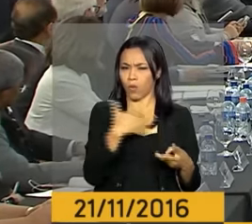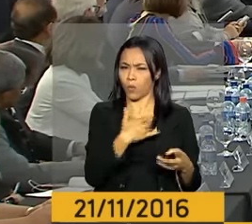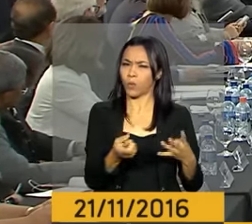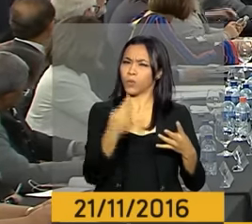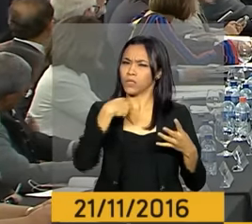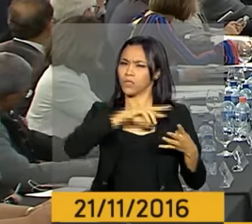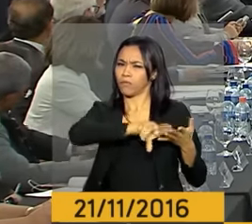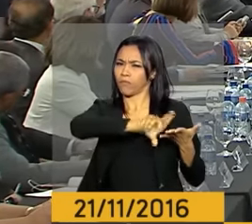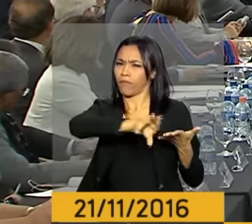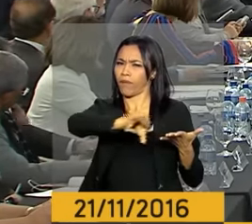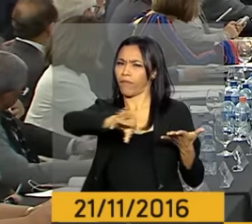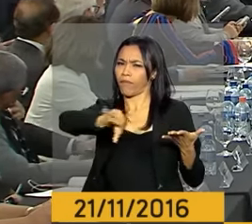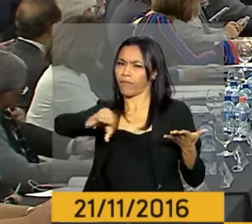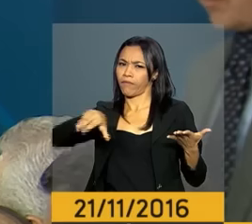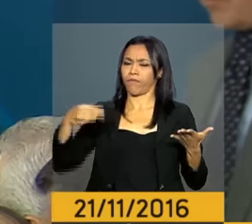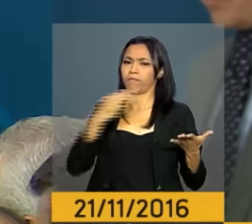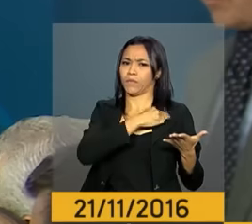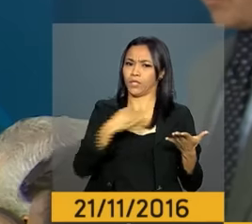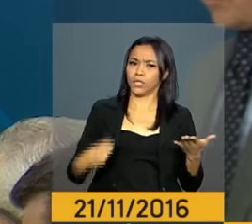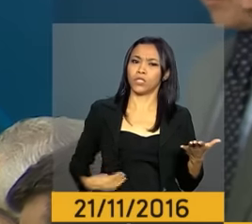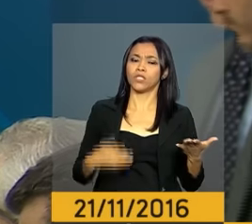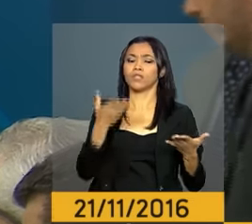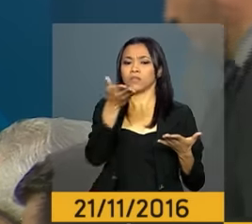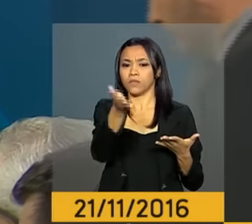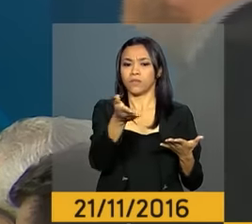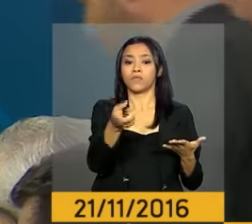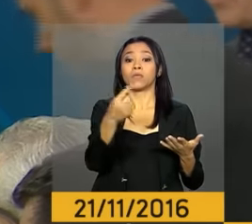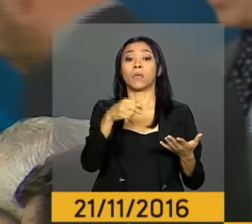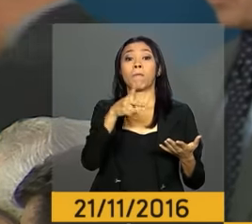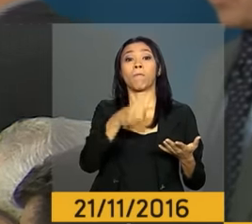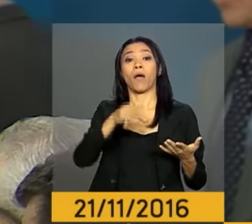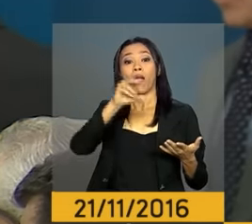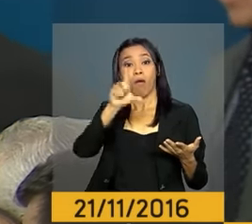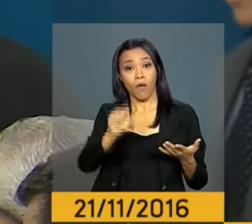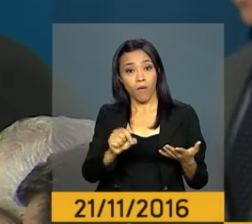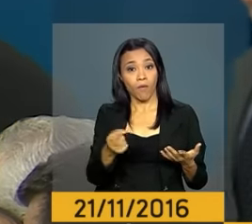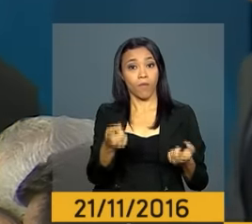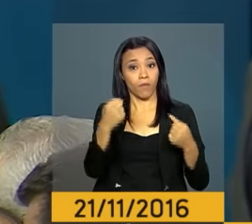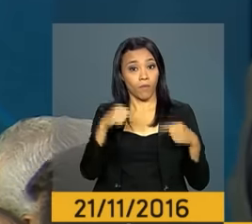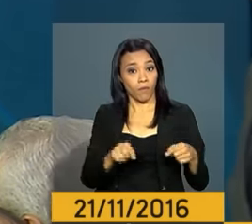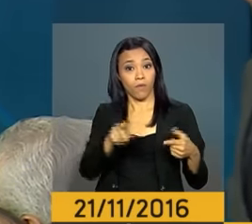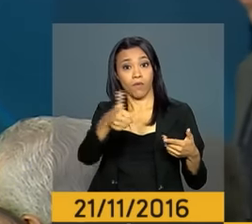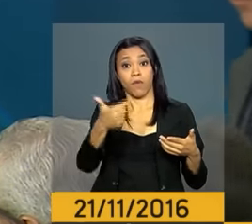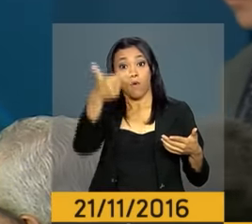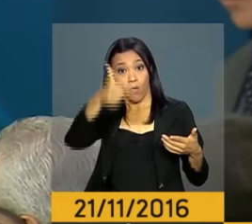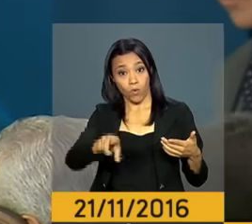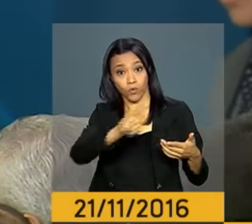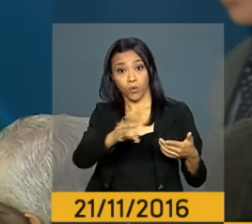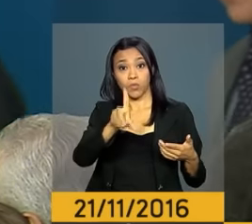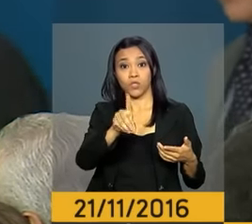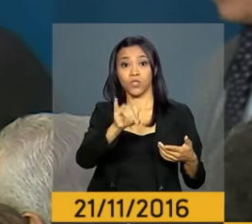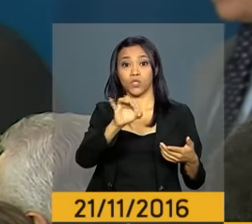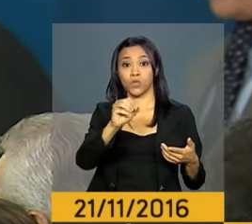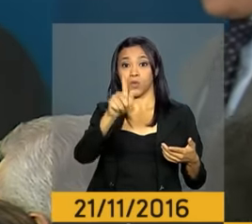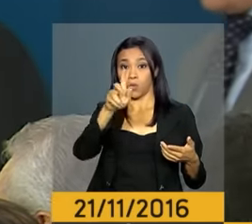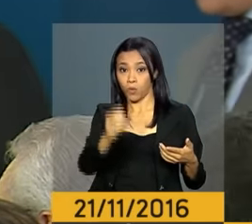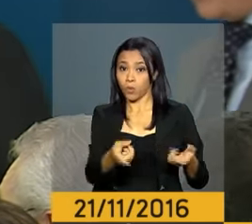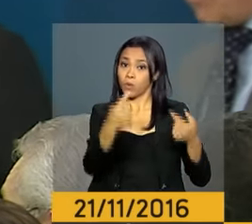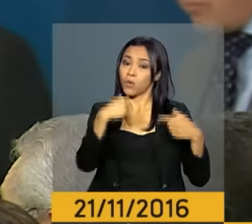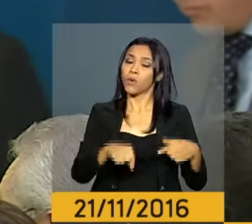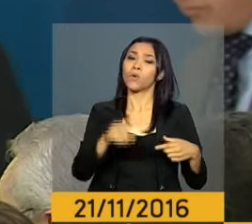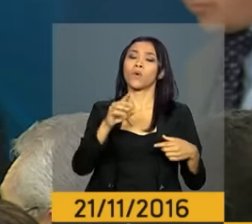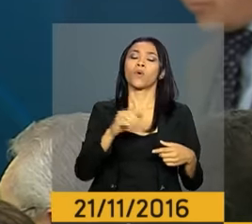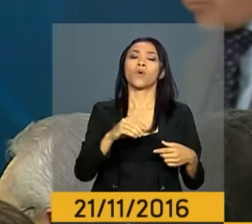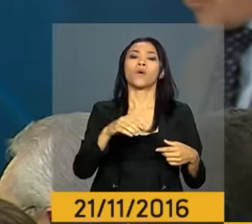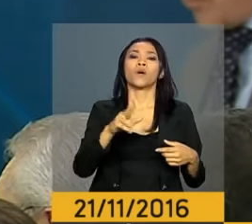Lima, interino, da Indústria e Comércio, o Paulo Pedrosa, de Minas e Energia, o Diogo Oliveira, do Planejamento, Gilberto